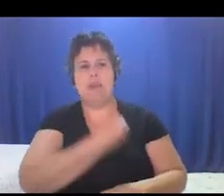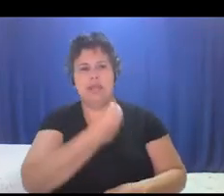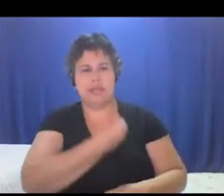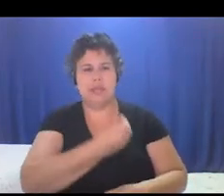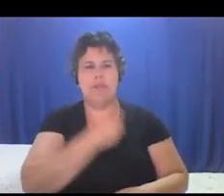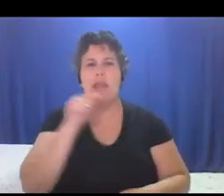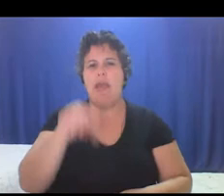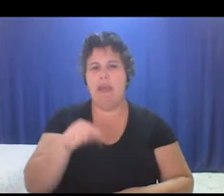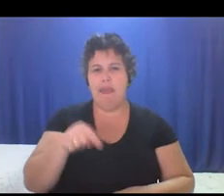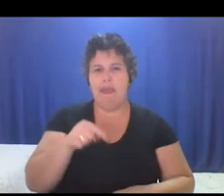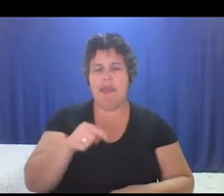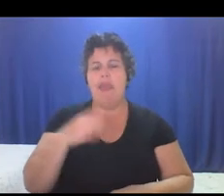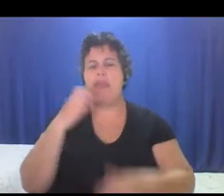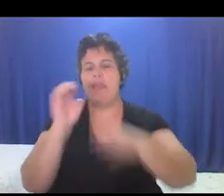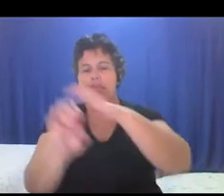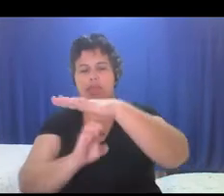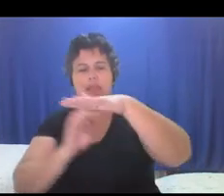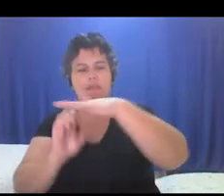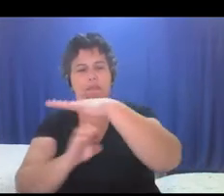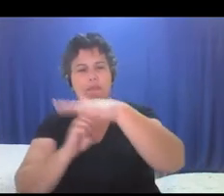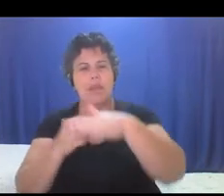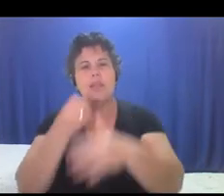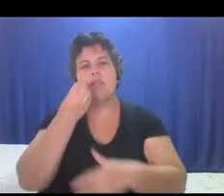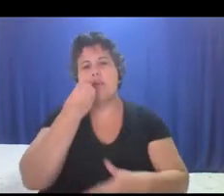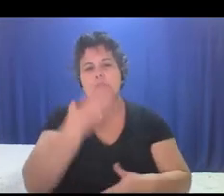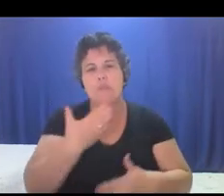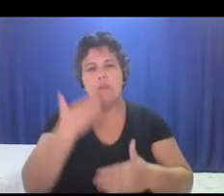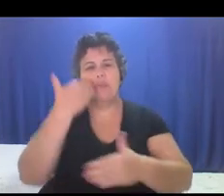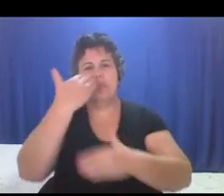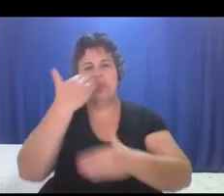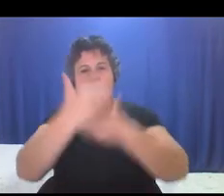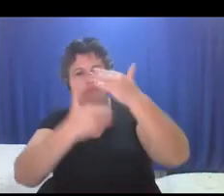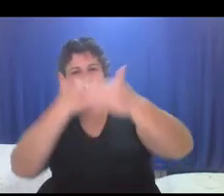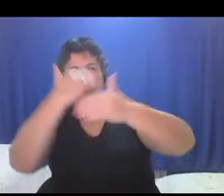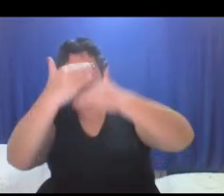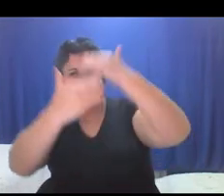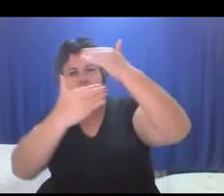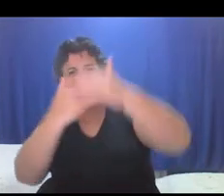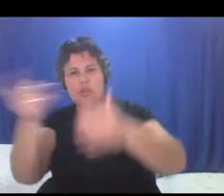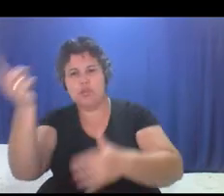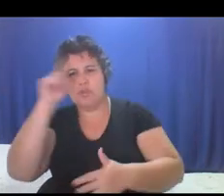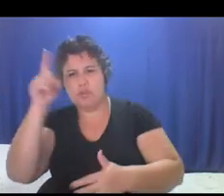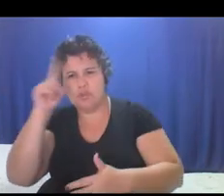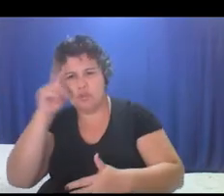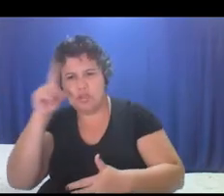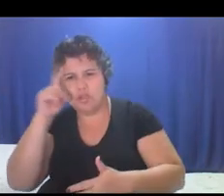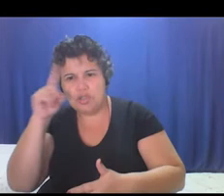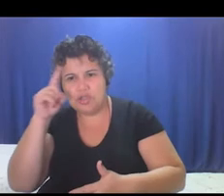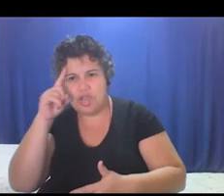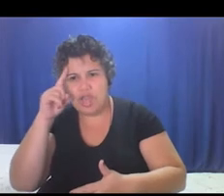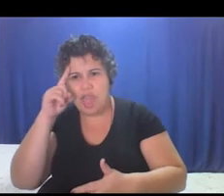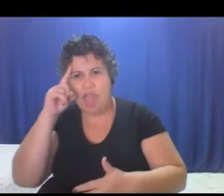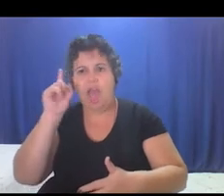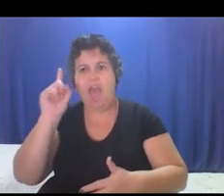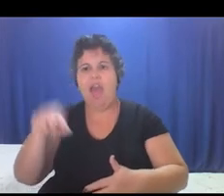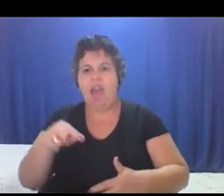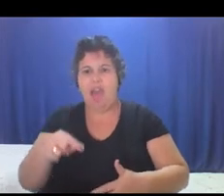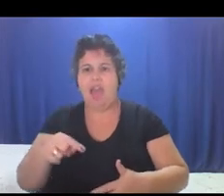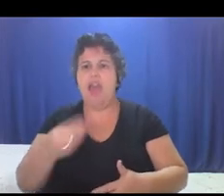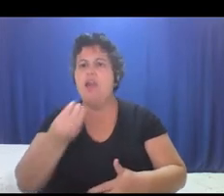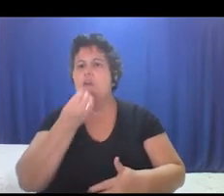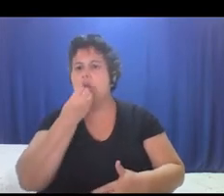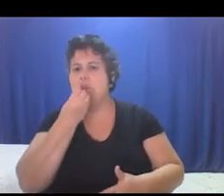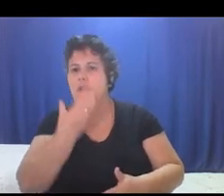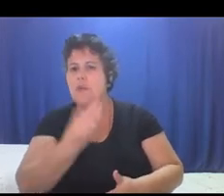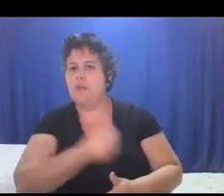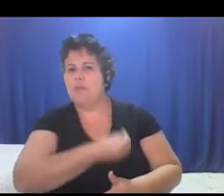dessa empresa que cada dia mais vem crescendo, né? Com uma força total aí, com engajamentos muito